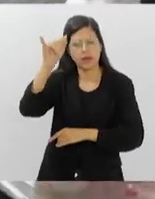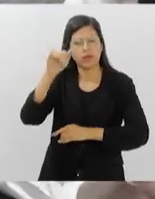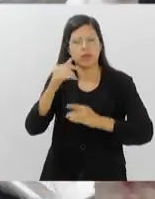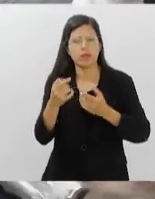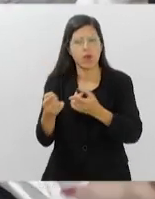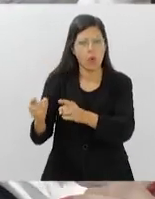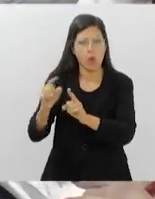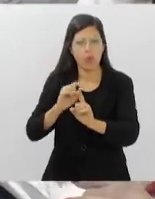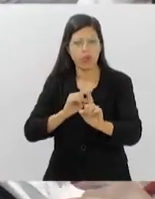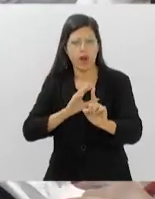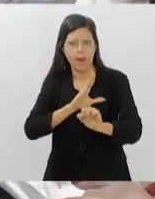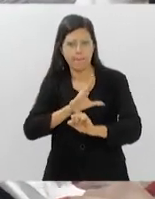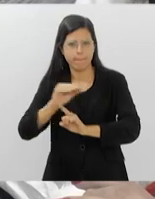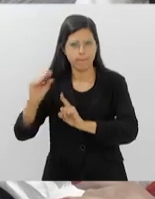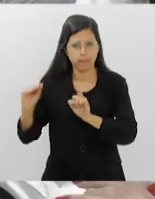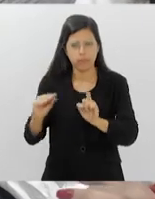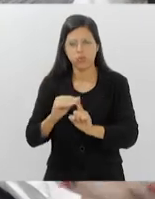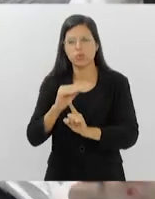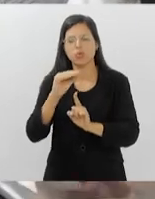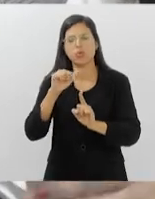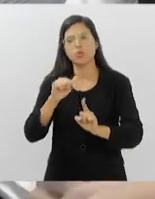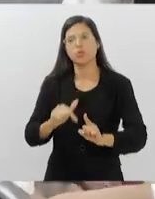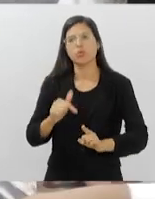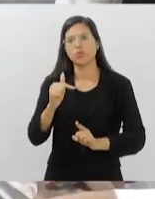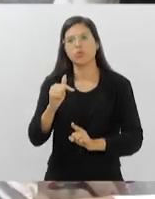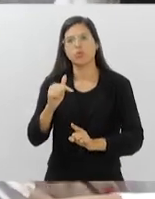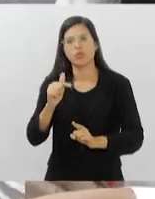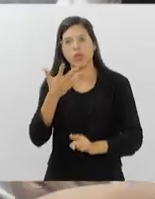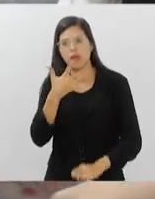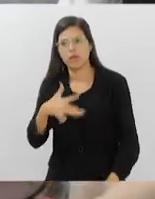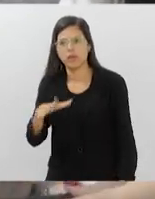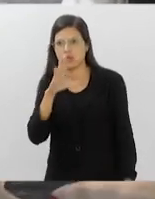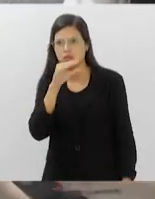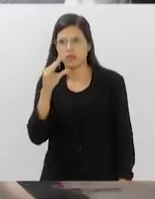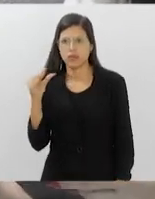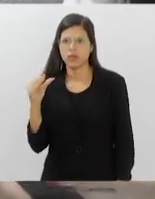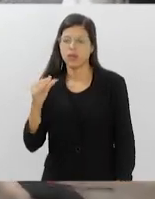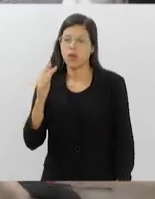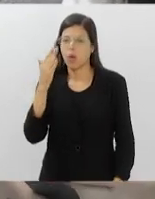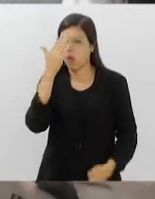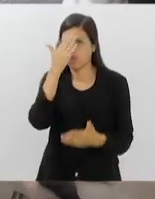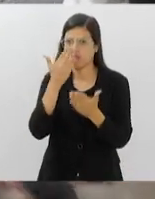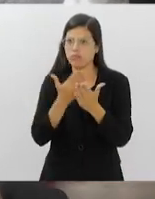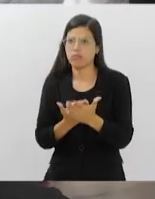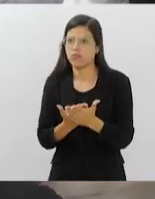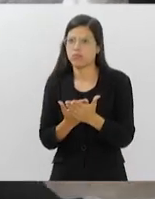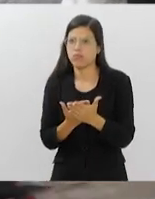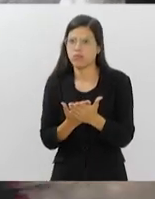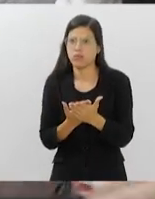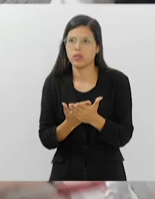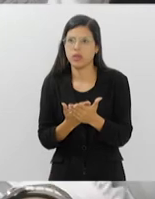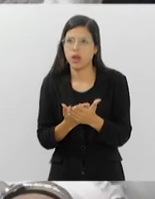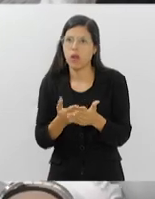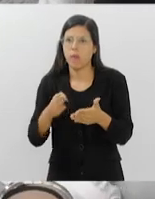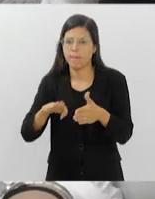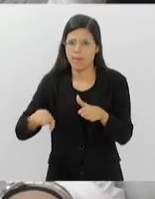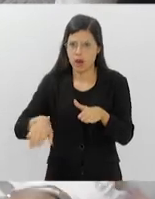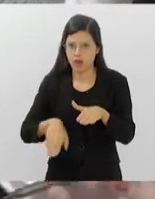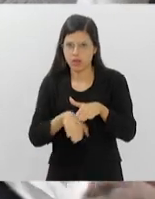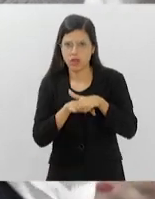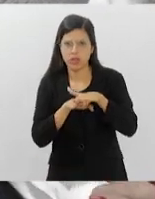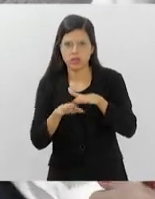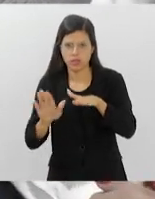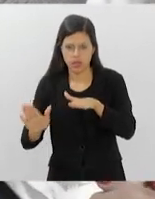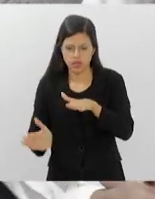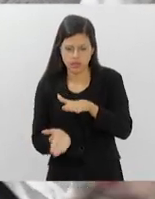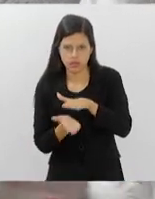e a violência na infância e na adolescência. Então, eu creio que cabe uma anexação, porque se trata do mesmo